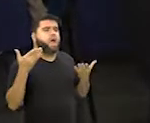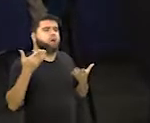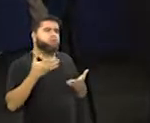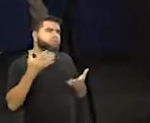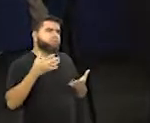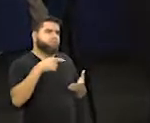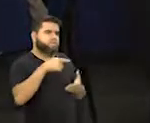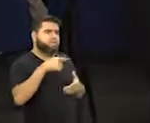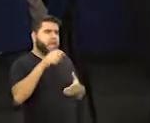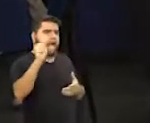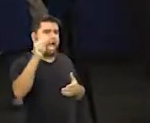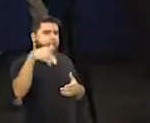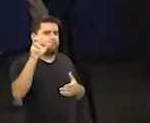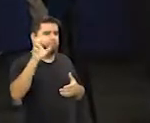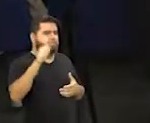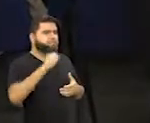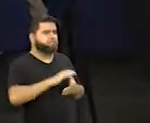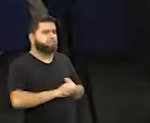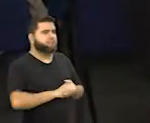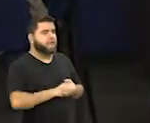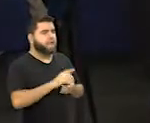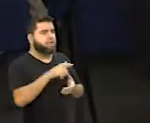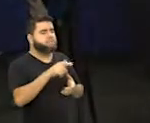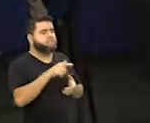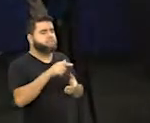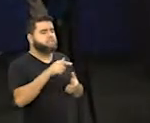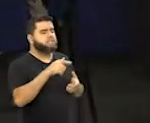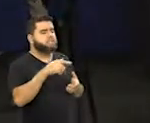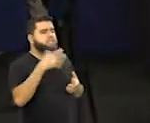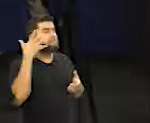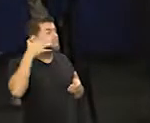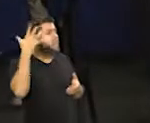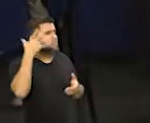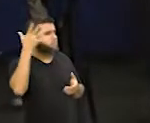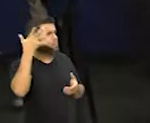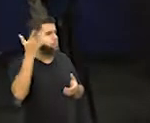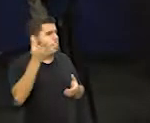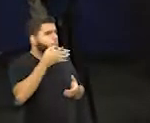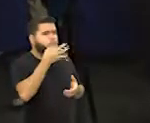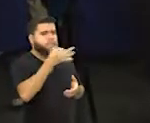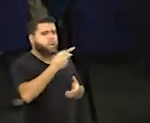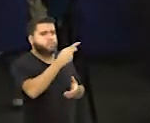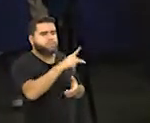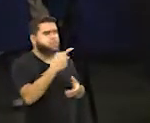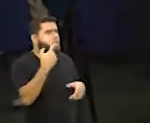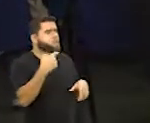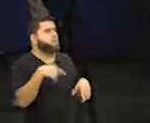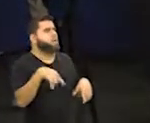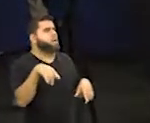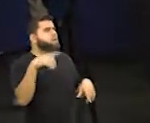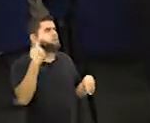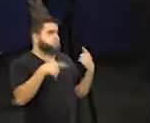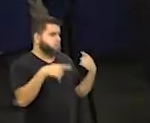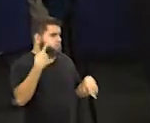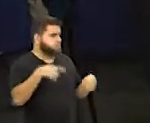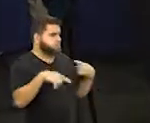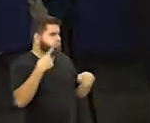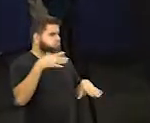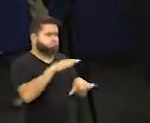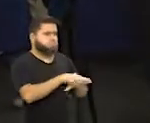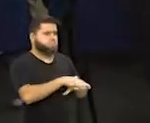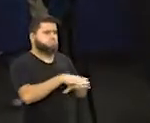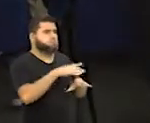hoje, o que você, da ANE, tem a dizer a respeito desse seminário que fala da inclusão